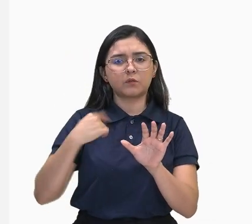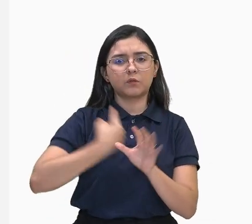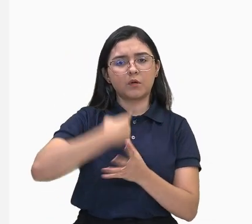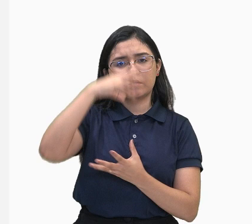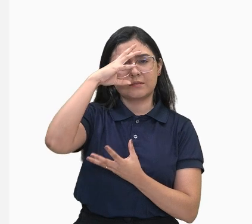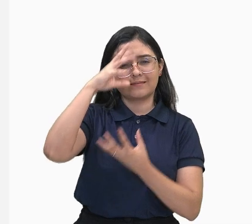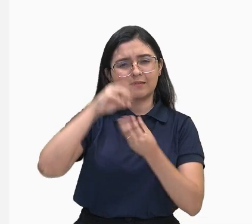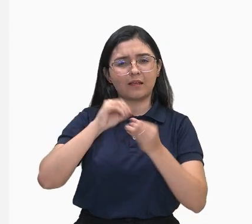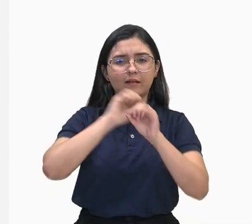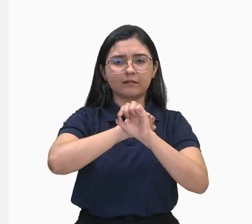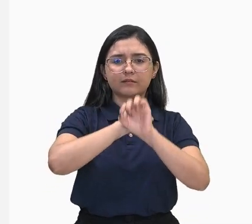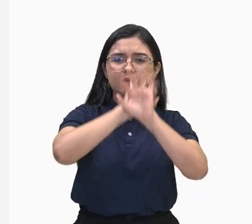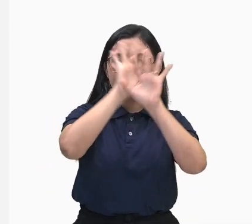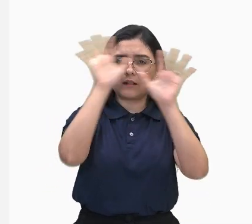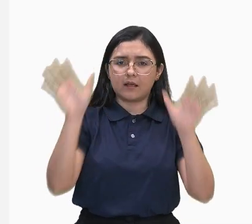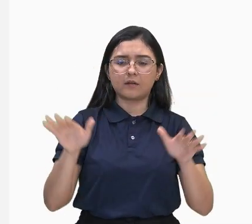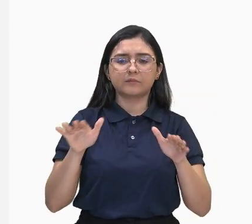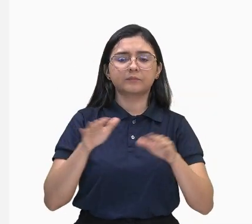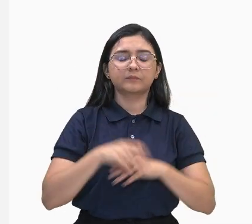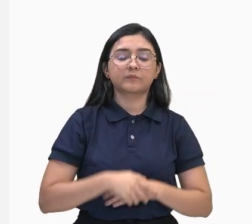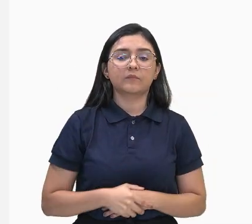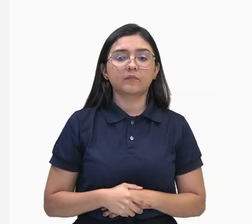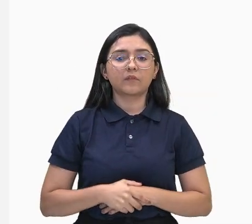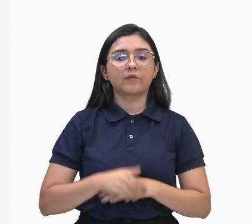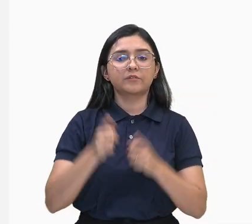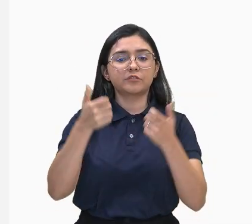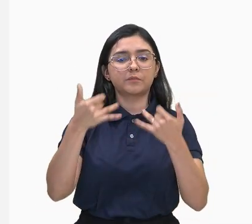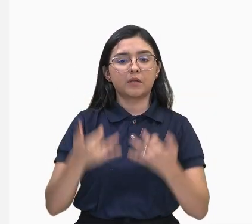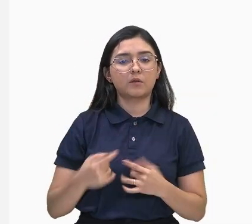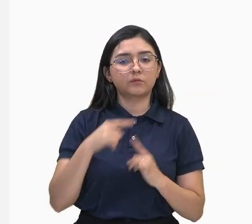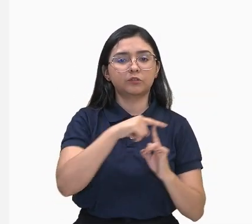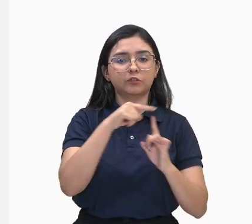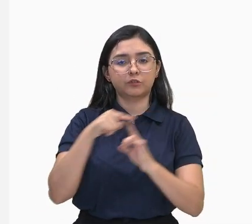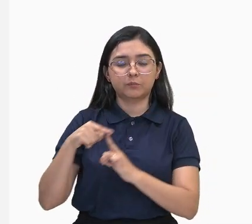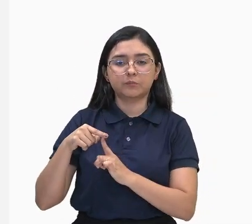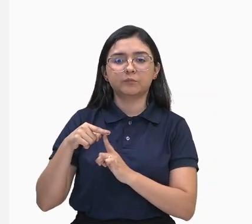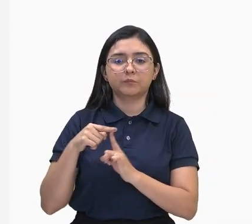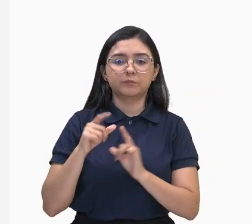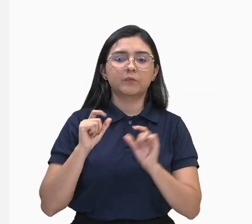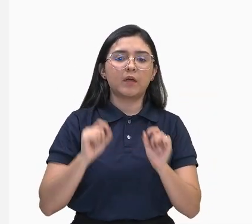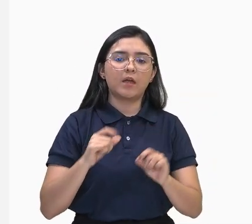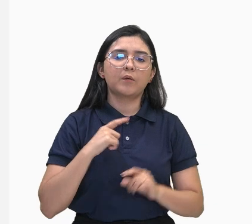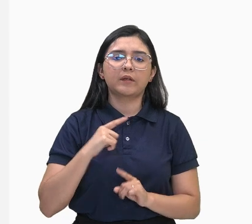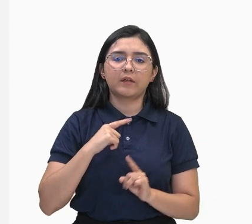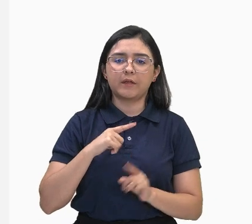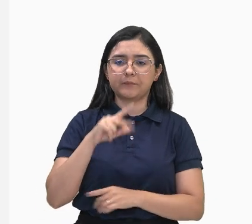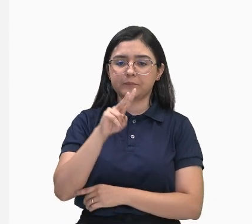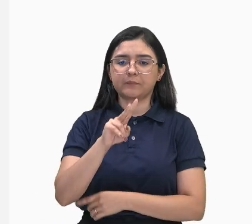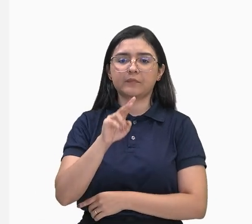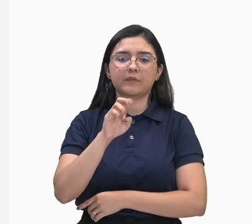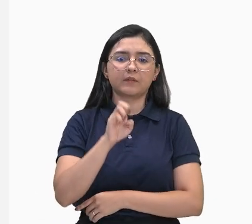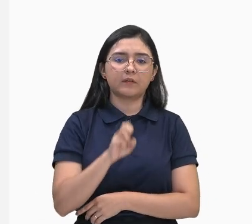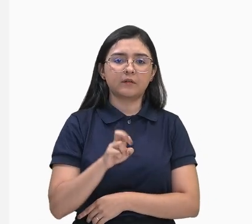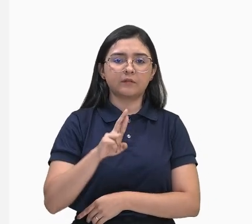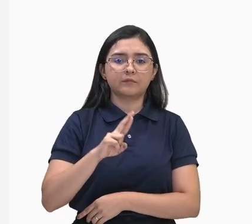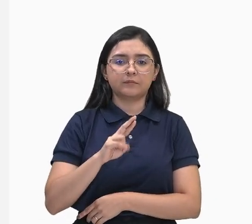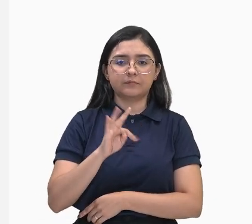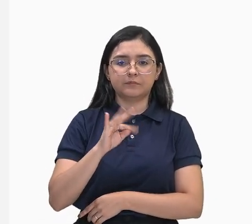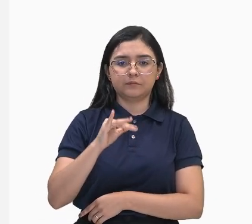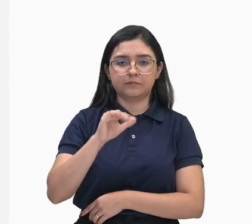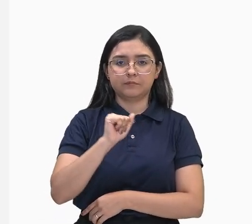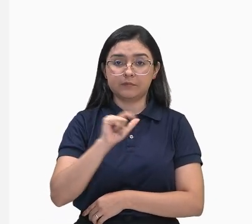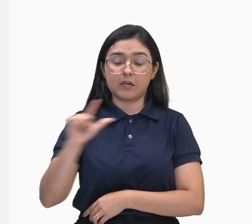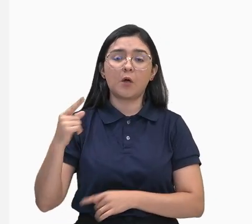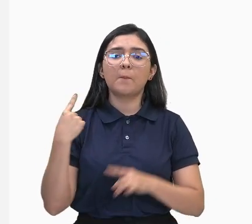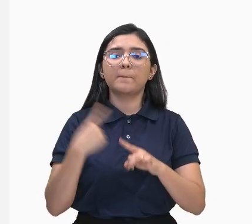bem clara esse tipo de salto. Ele é um salto vertical, isso porque o indivíduo vai